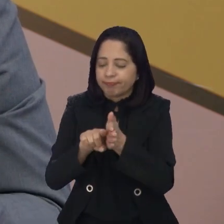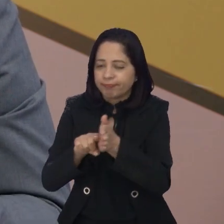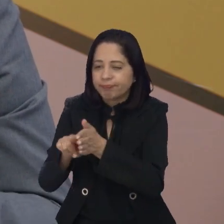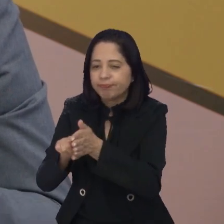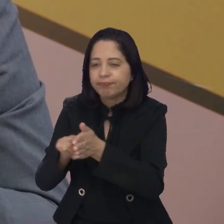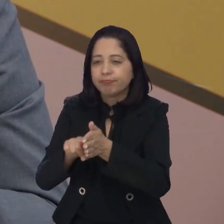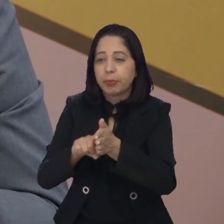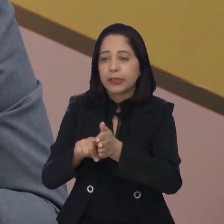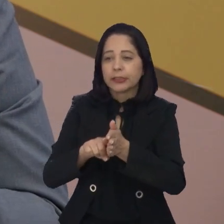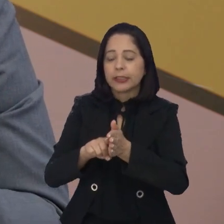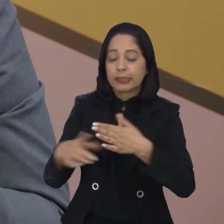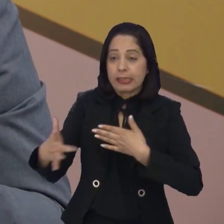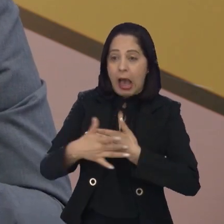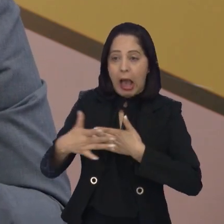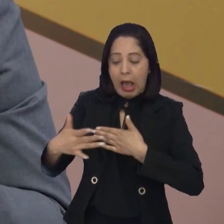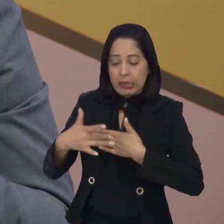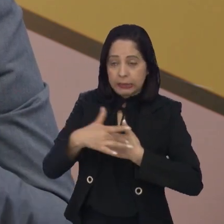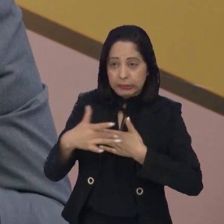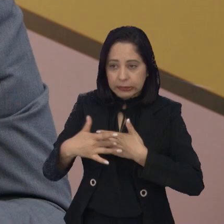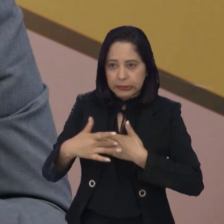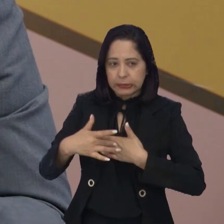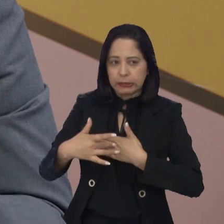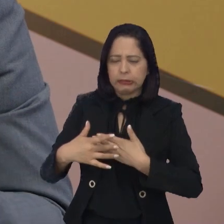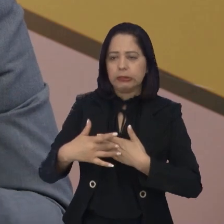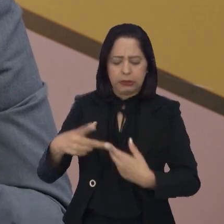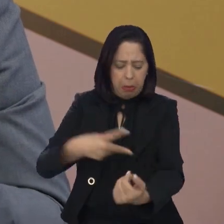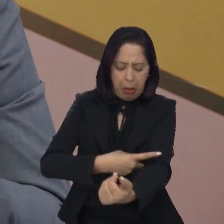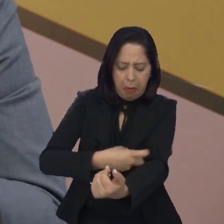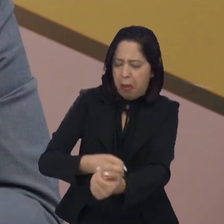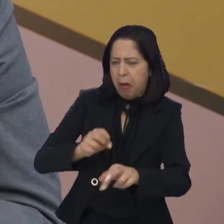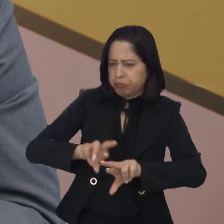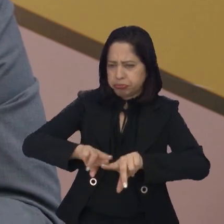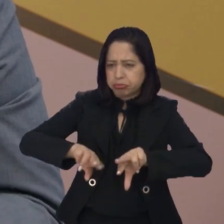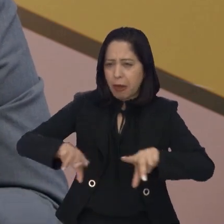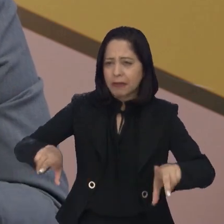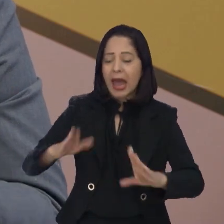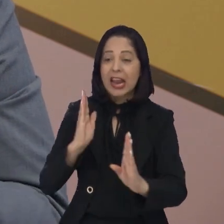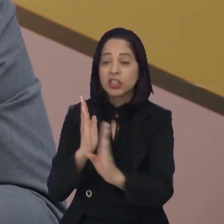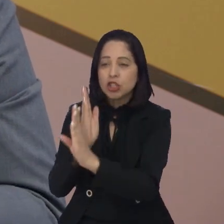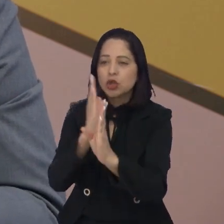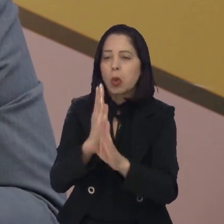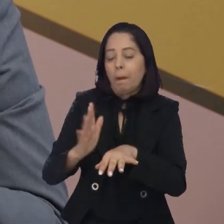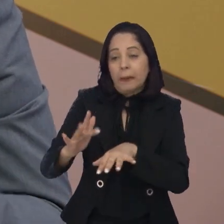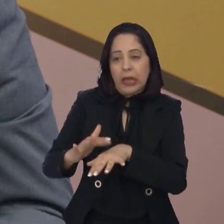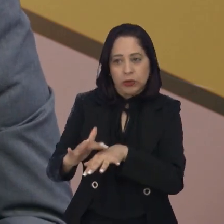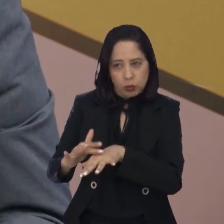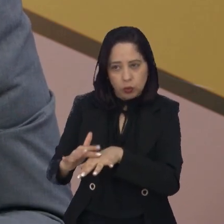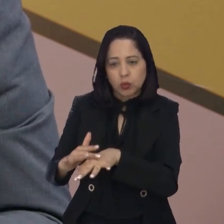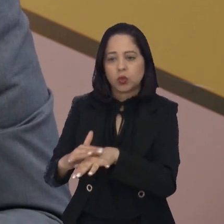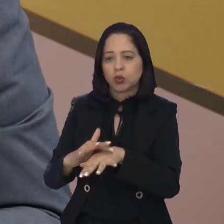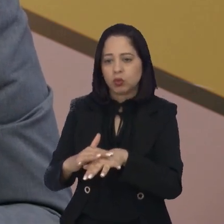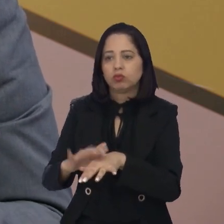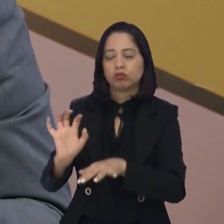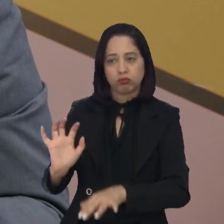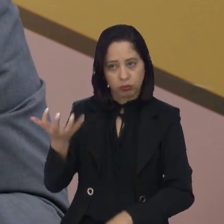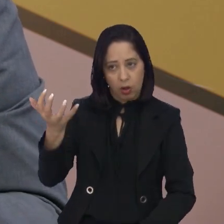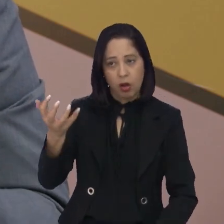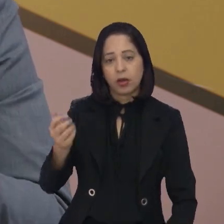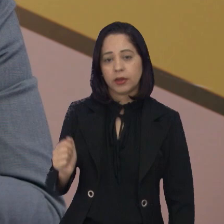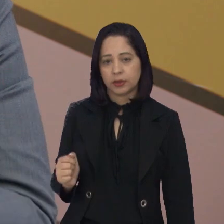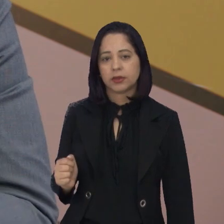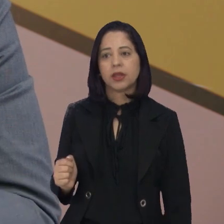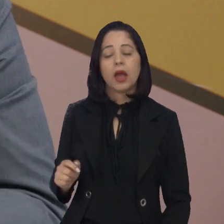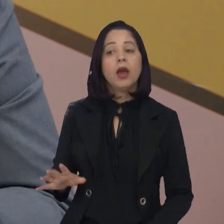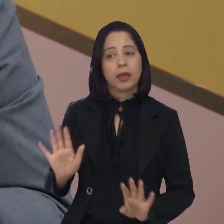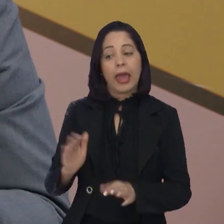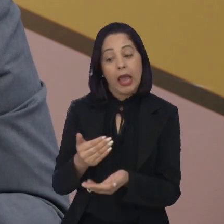principais exames que a gente tem que fazer para identificar doenças que ainda não dão sintomas, que a gente sabe que pode precocemente reverter, né, e